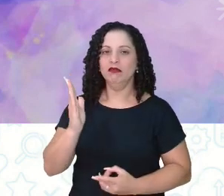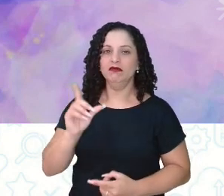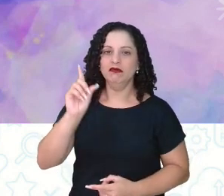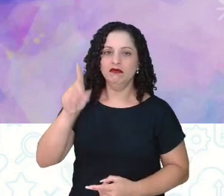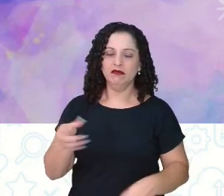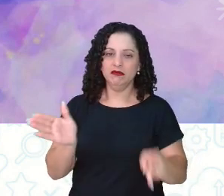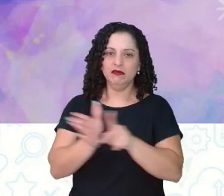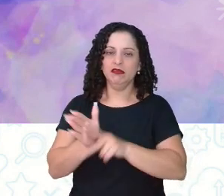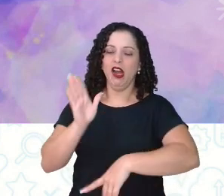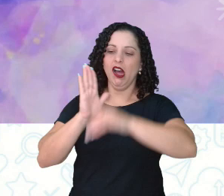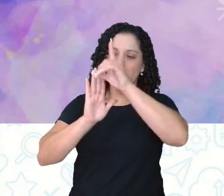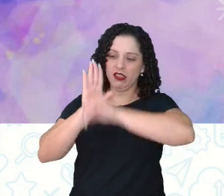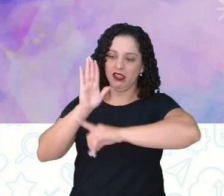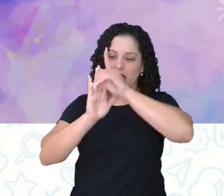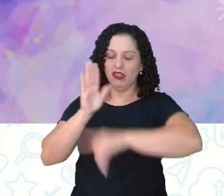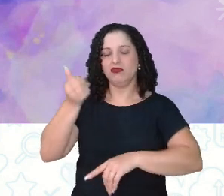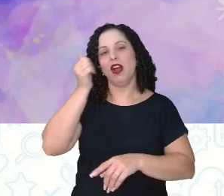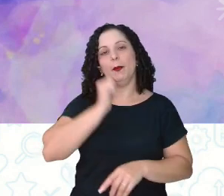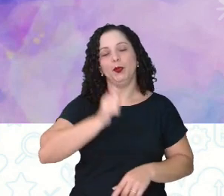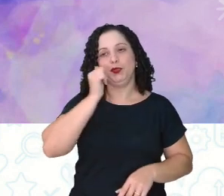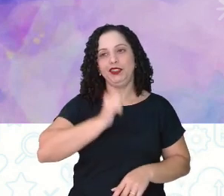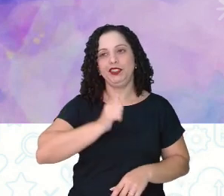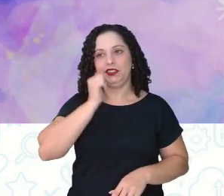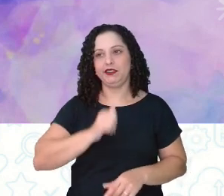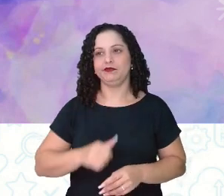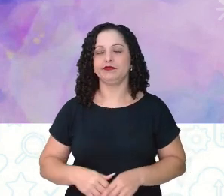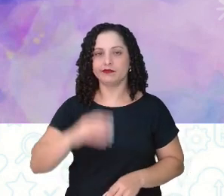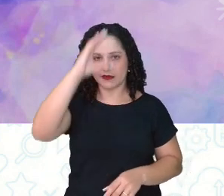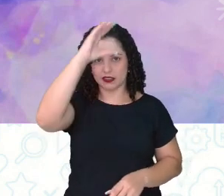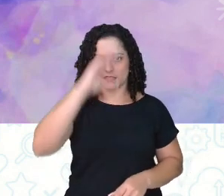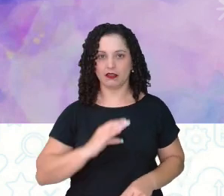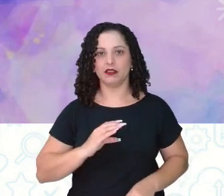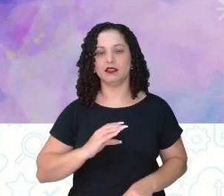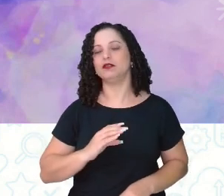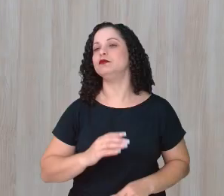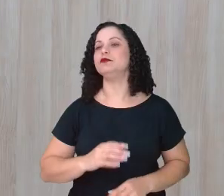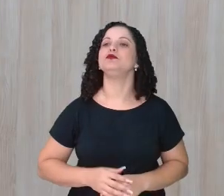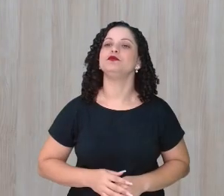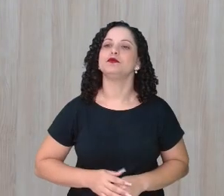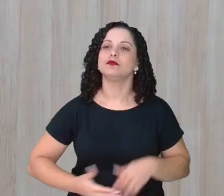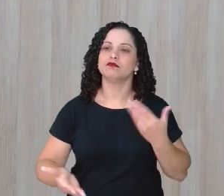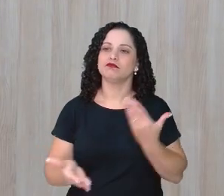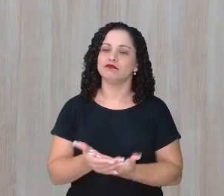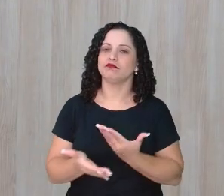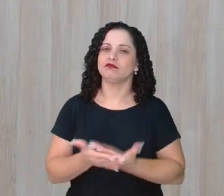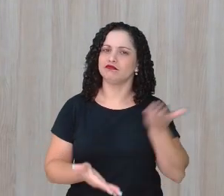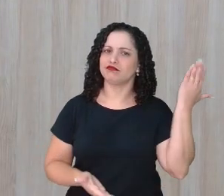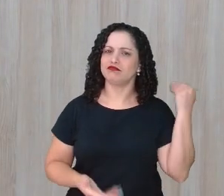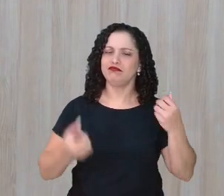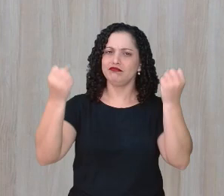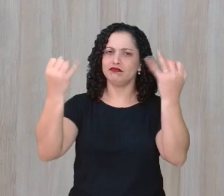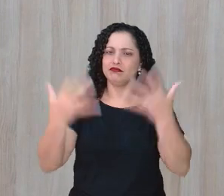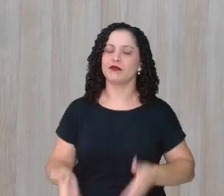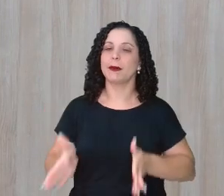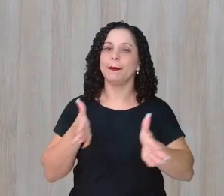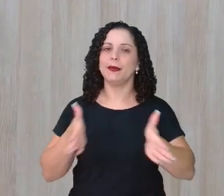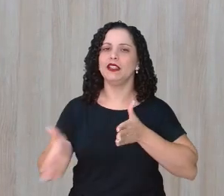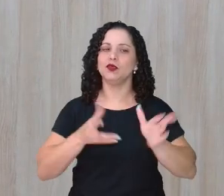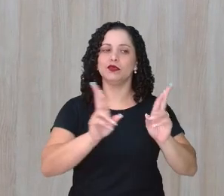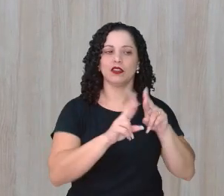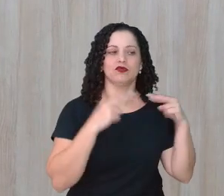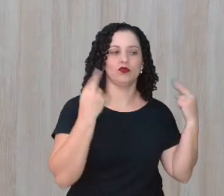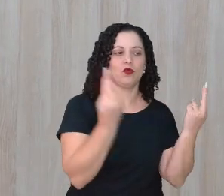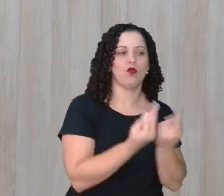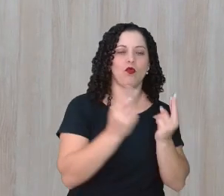da Cidadã. A gente viu na aula anterior que nesse período, das assembleias, no